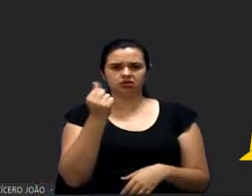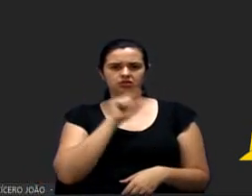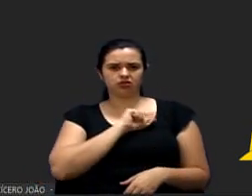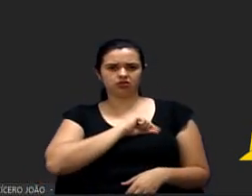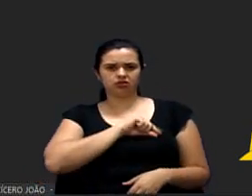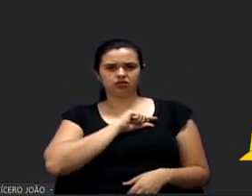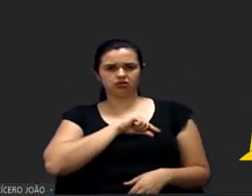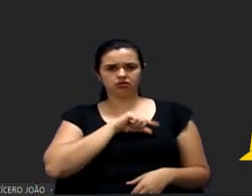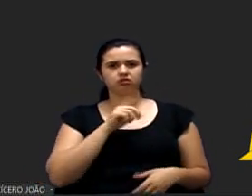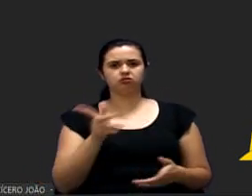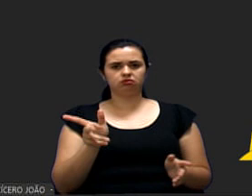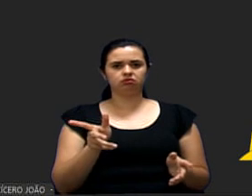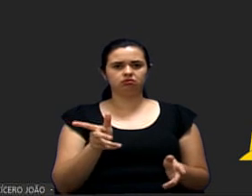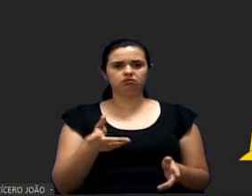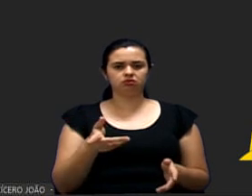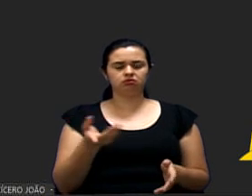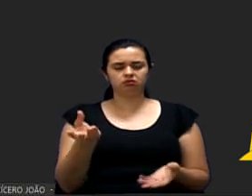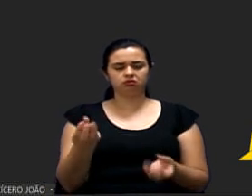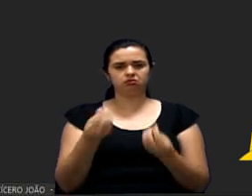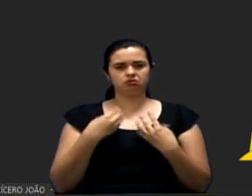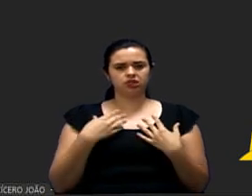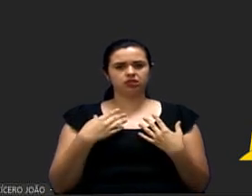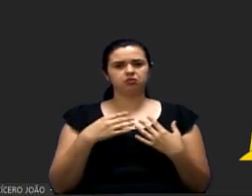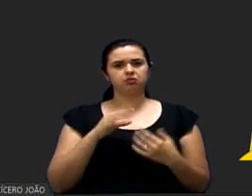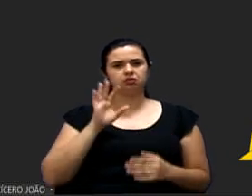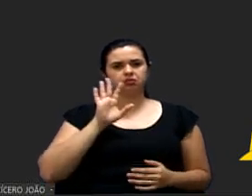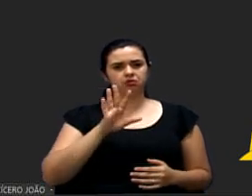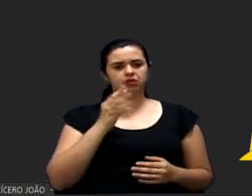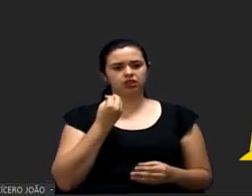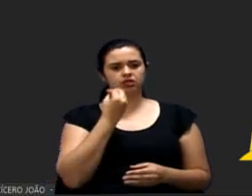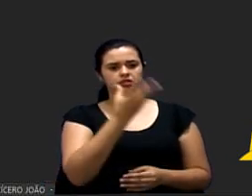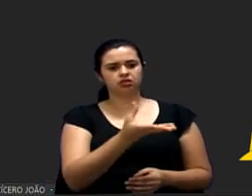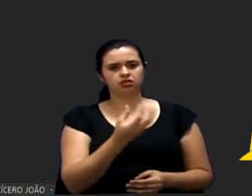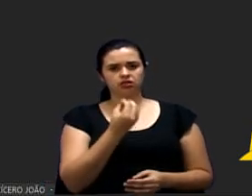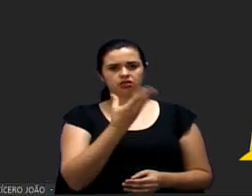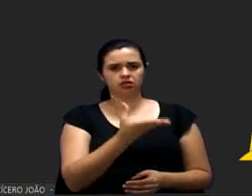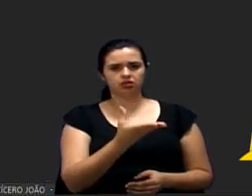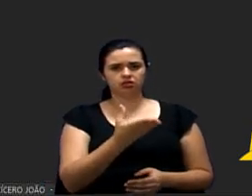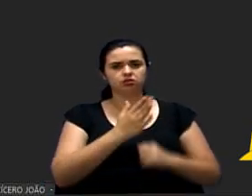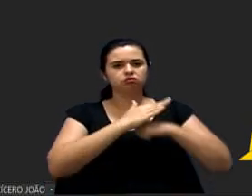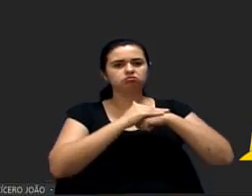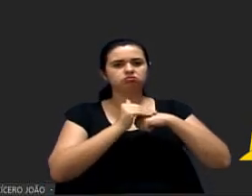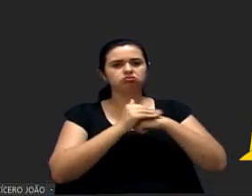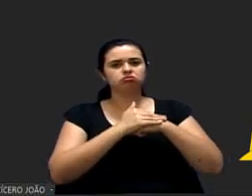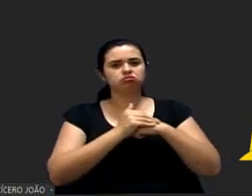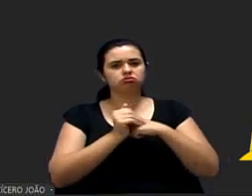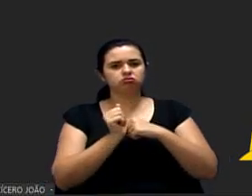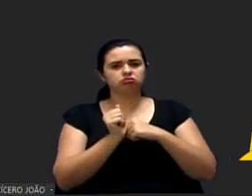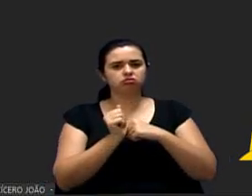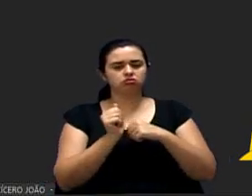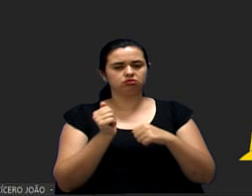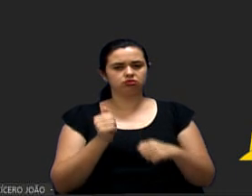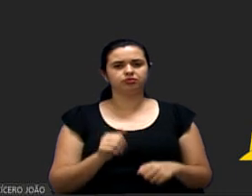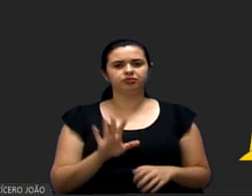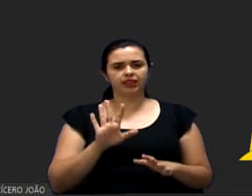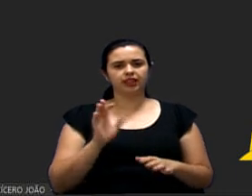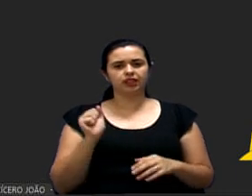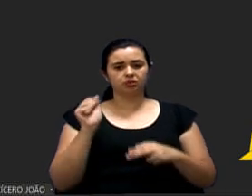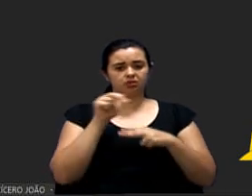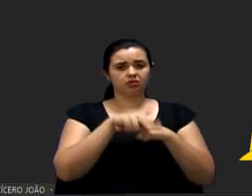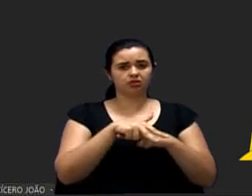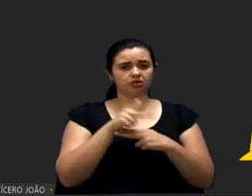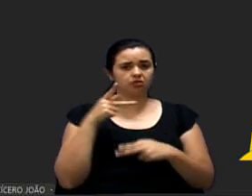um salário, que é muito bem pago também, mas eu faço a doação com o maior carinho. Porque quando eu entrei na política, eu entrei com